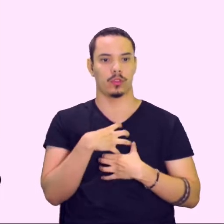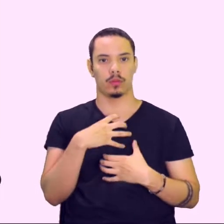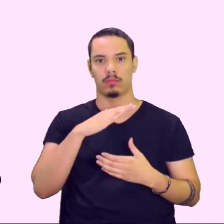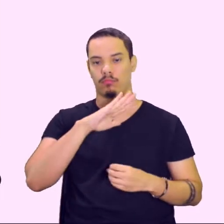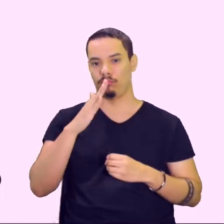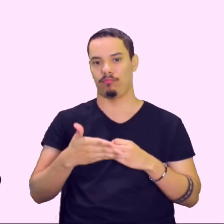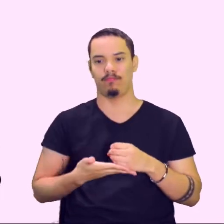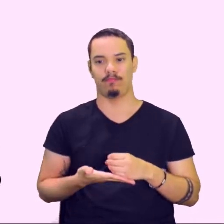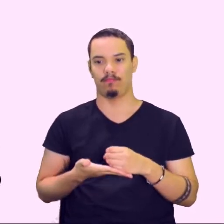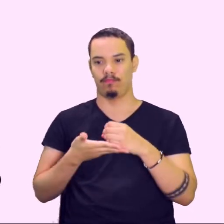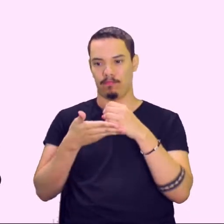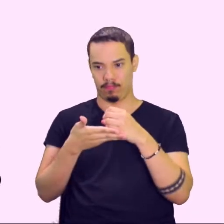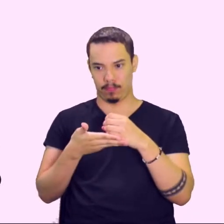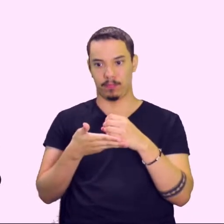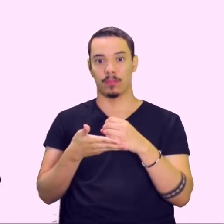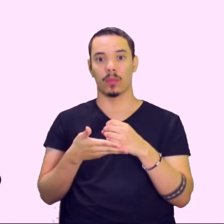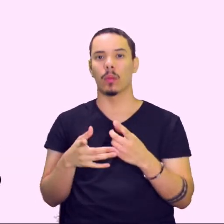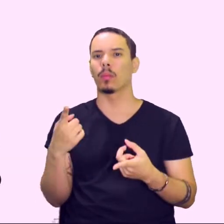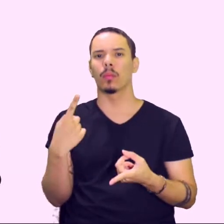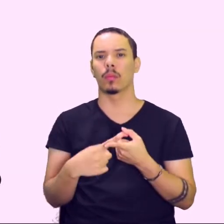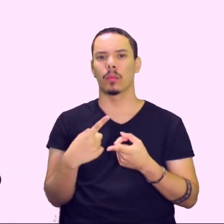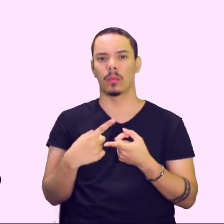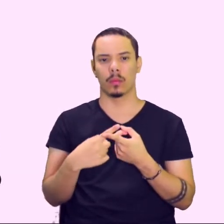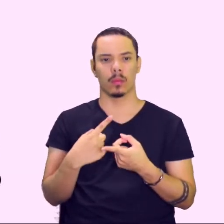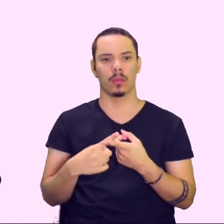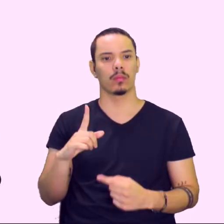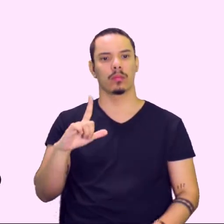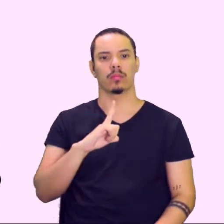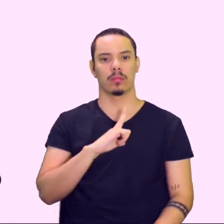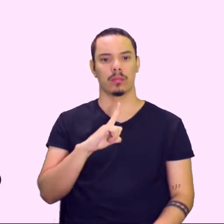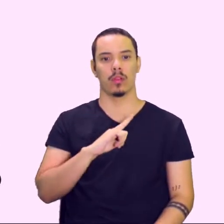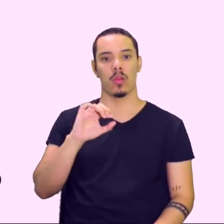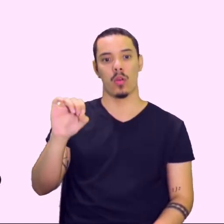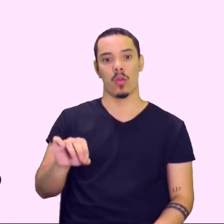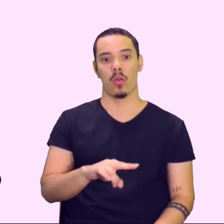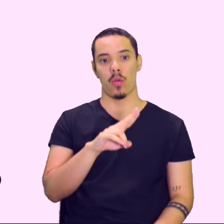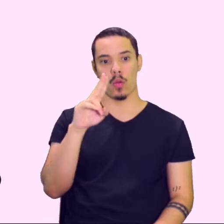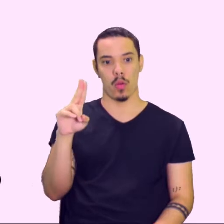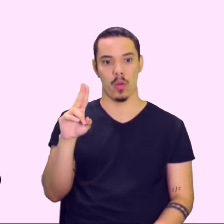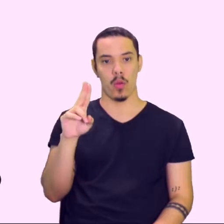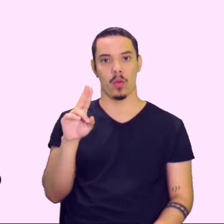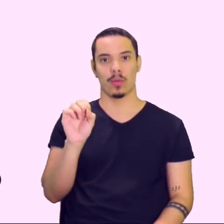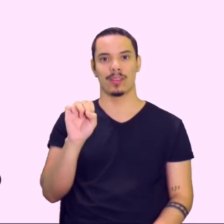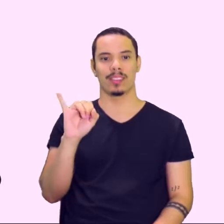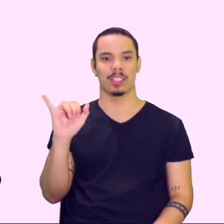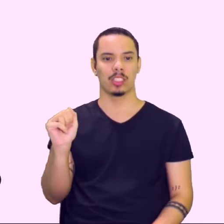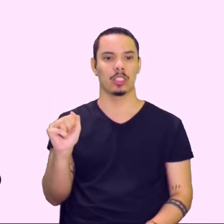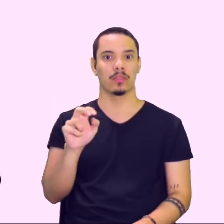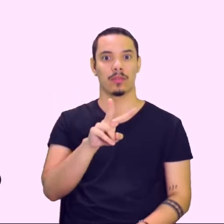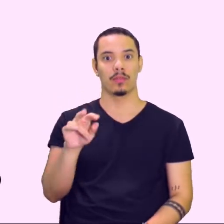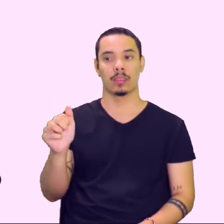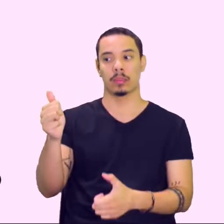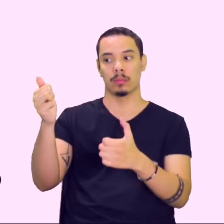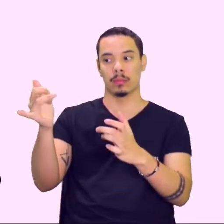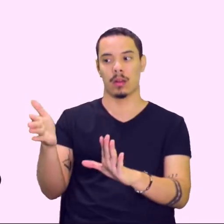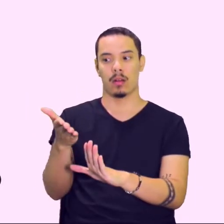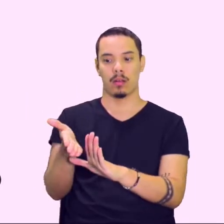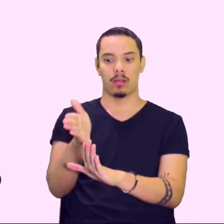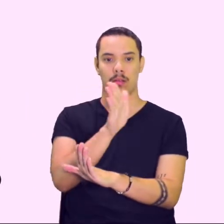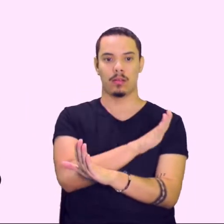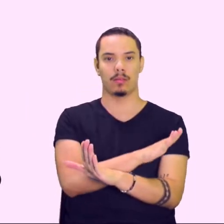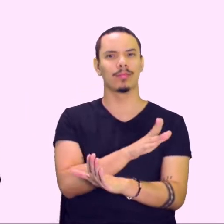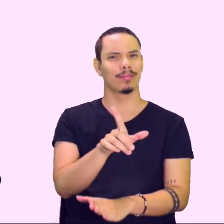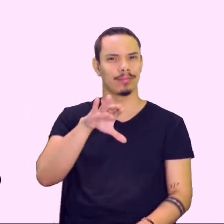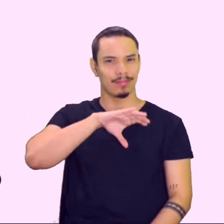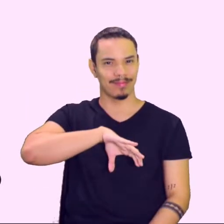sustentável. Muito bem. Ou seja, quando ele fala ou seja, vírgula, ele está explicando o anterior. Olha, até língua portuguesa